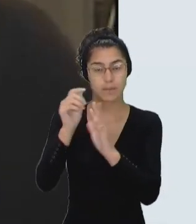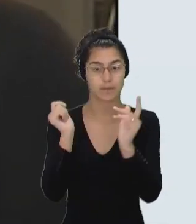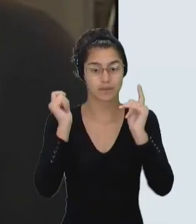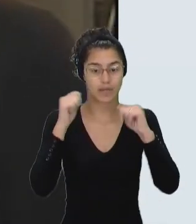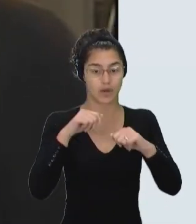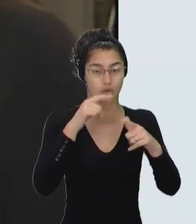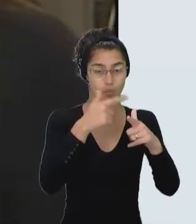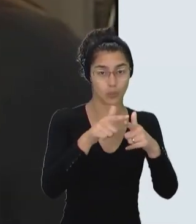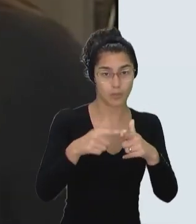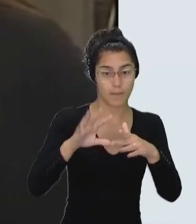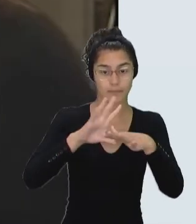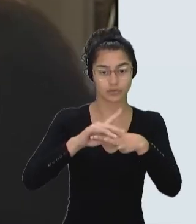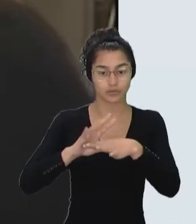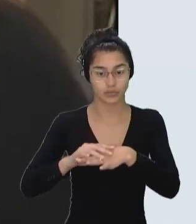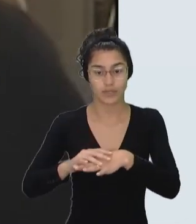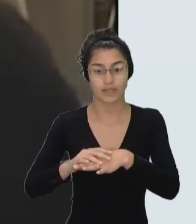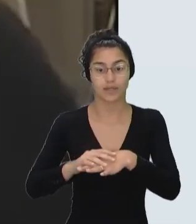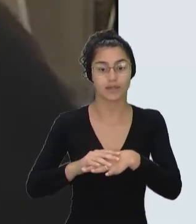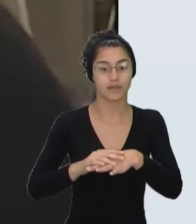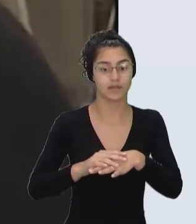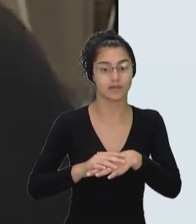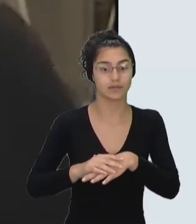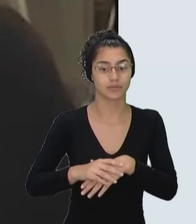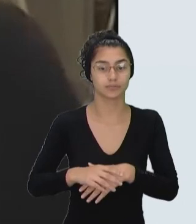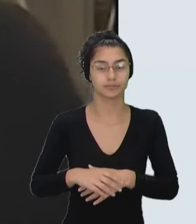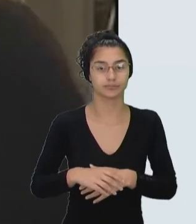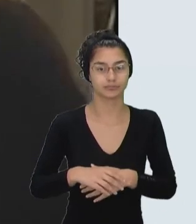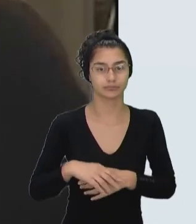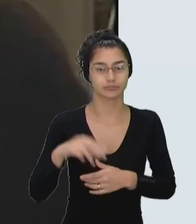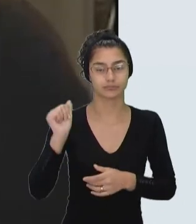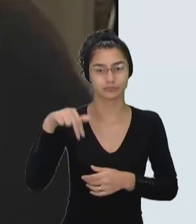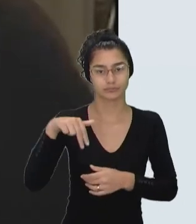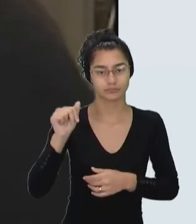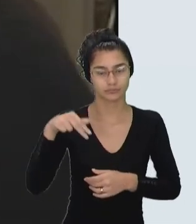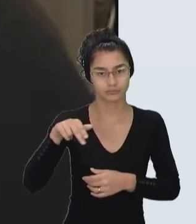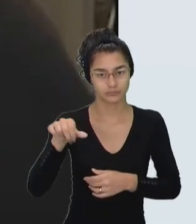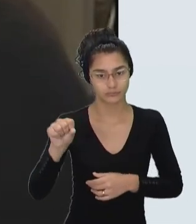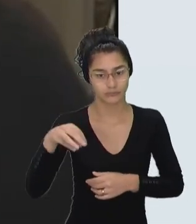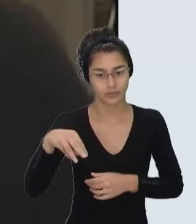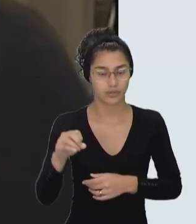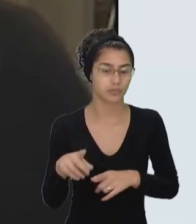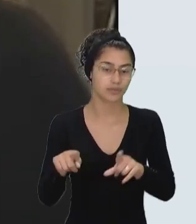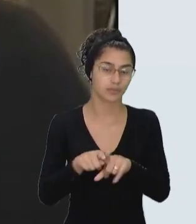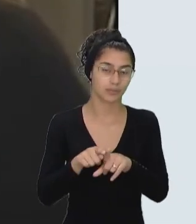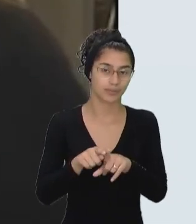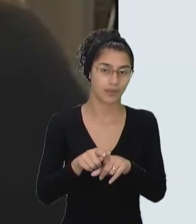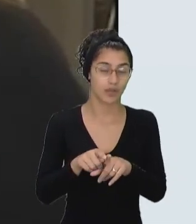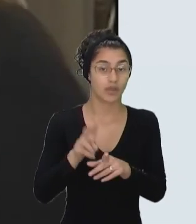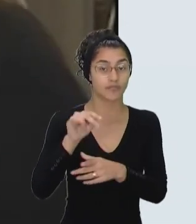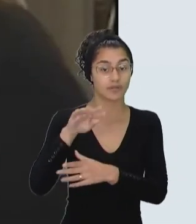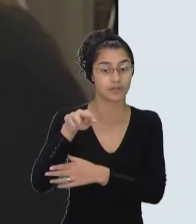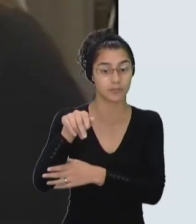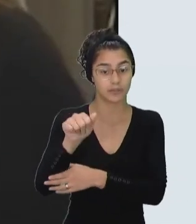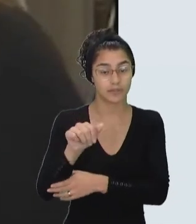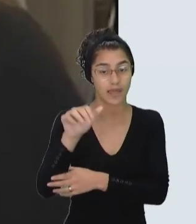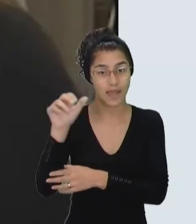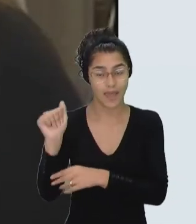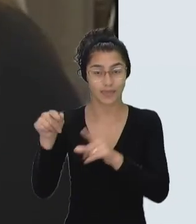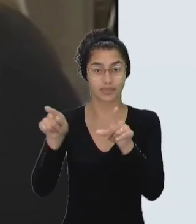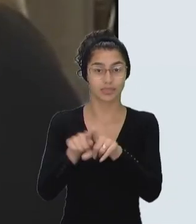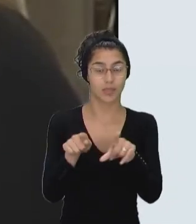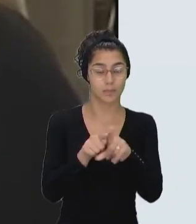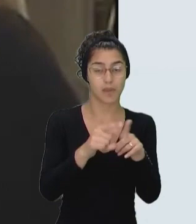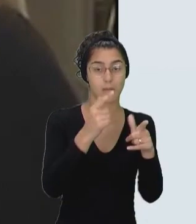de infecções, causa o nanismo, que é o tamanho pequeno. E a falta da provitamina A tem